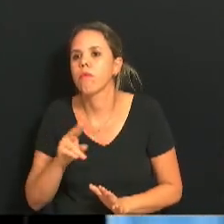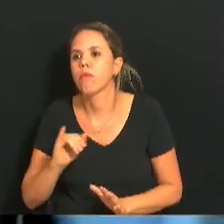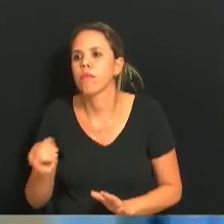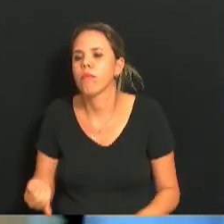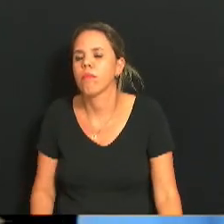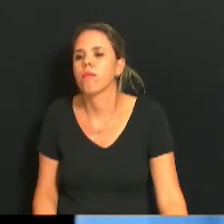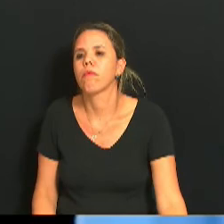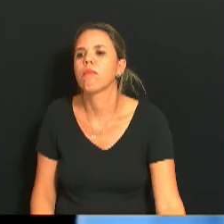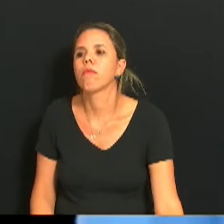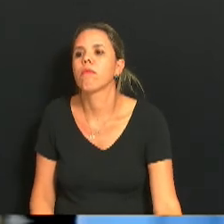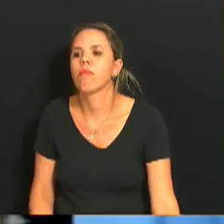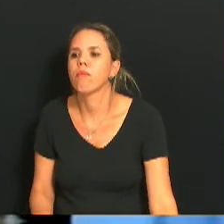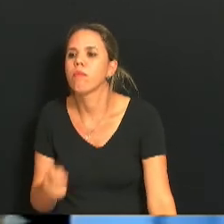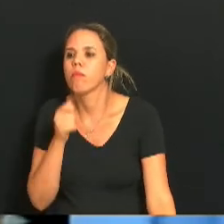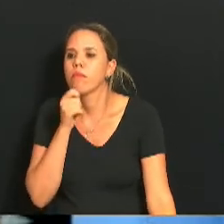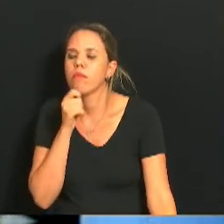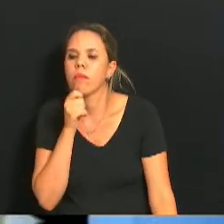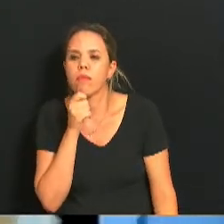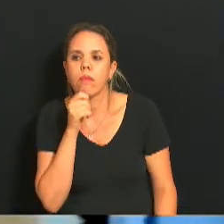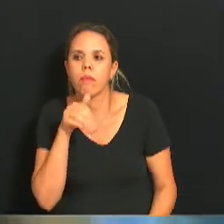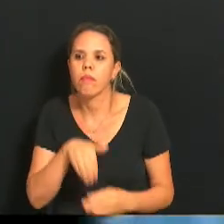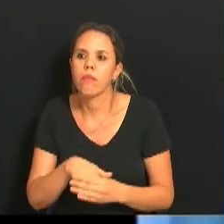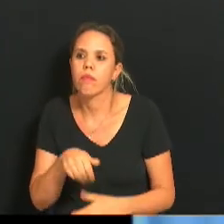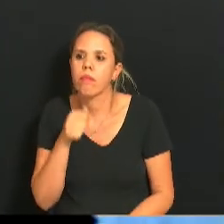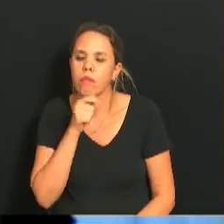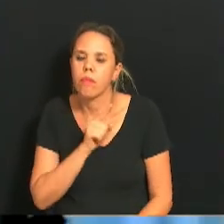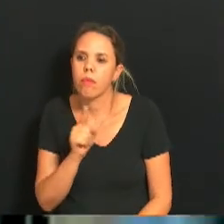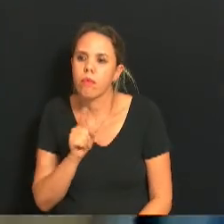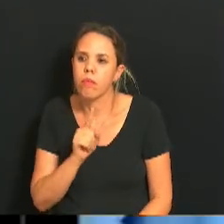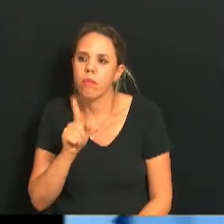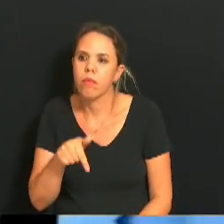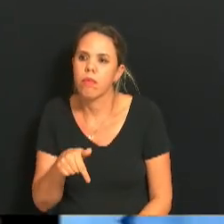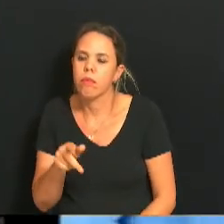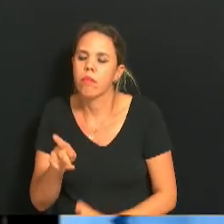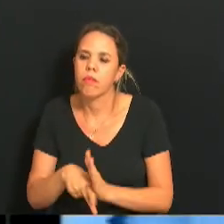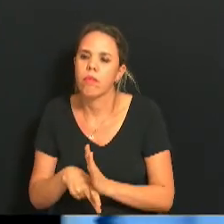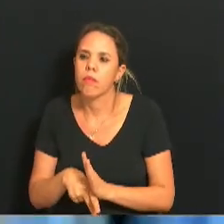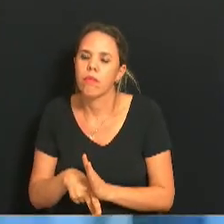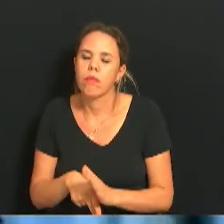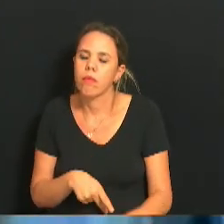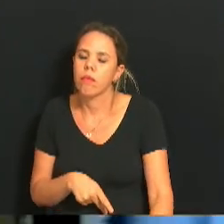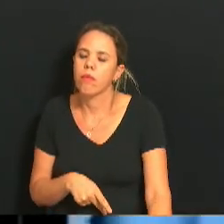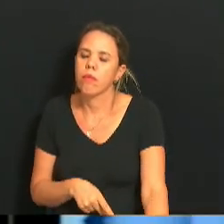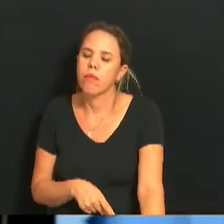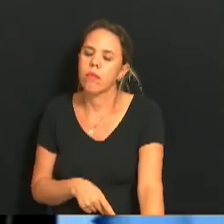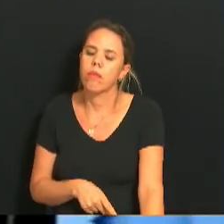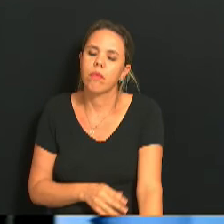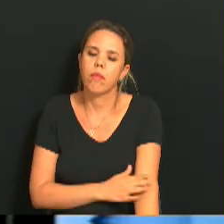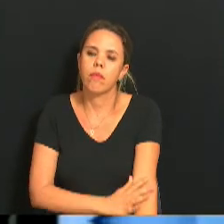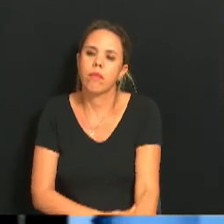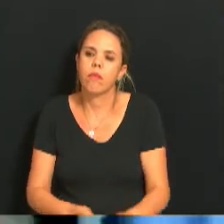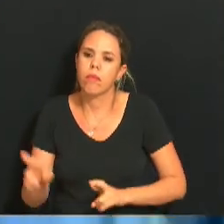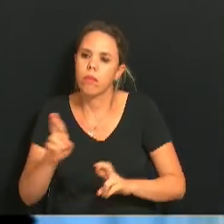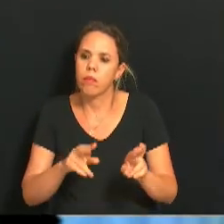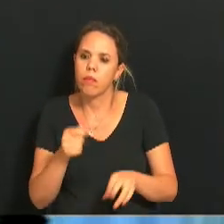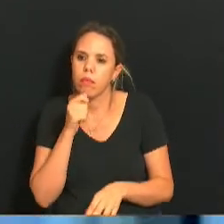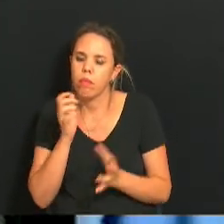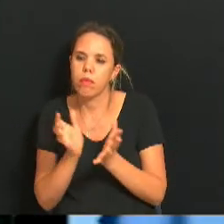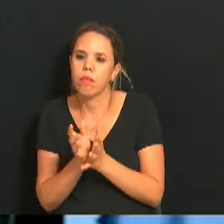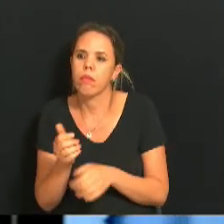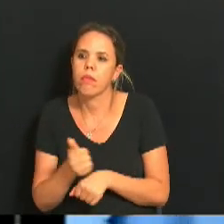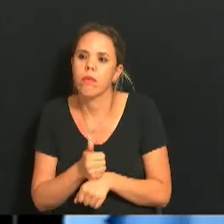isso não foi objeto de votação e separado não foi não foi analisado pela equipe